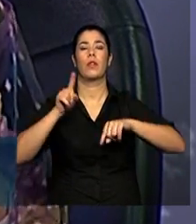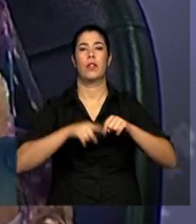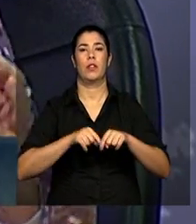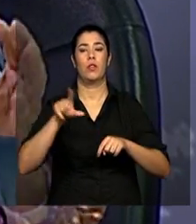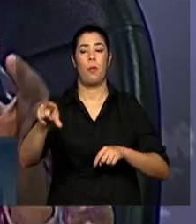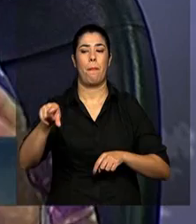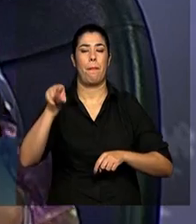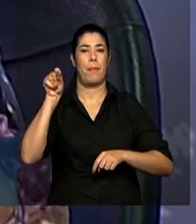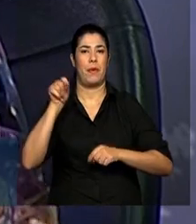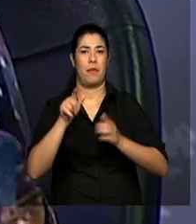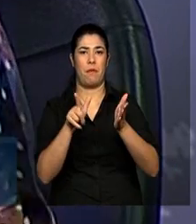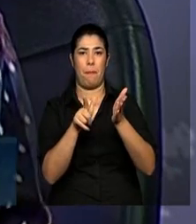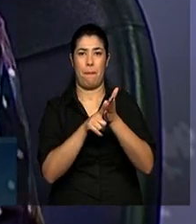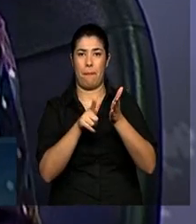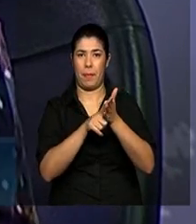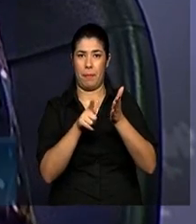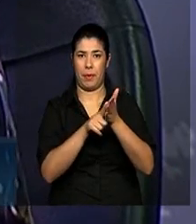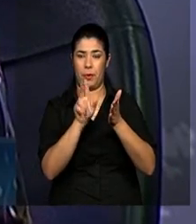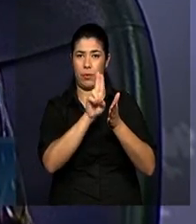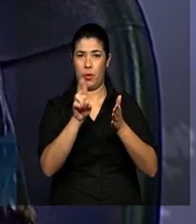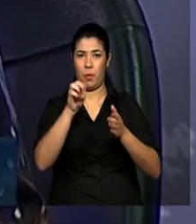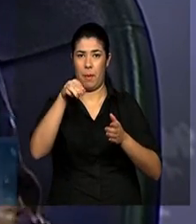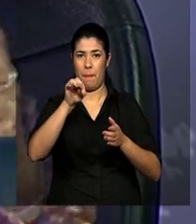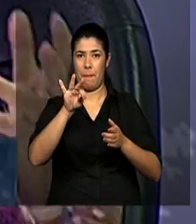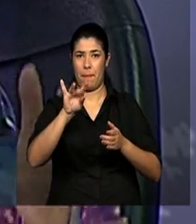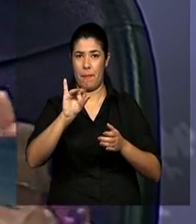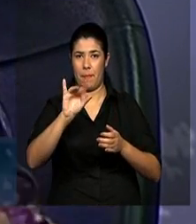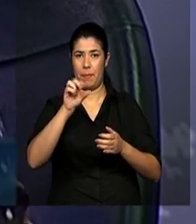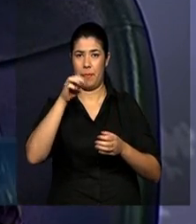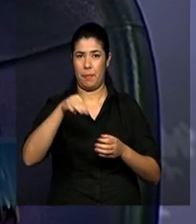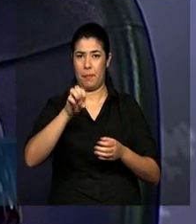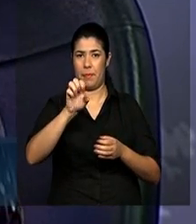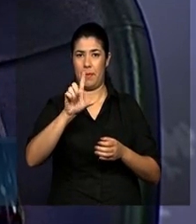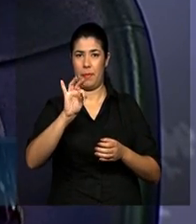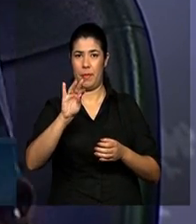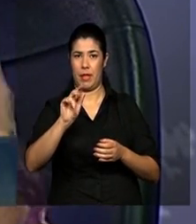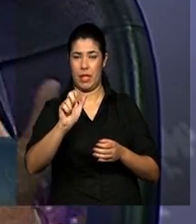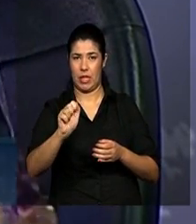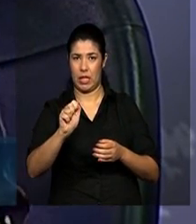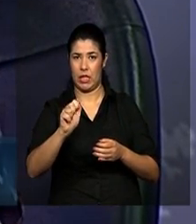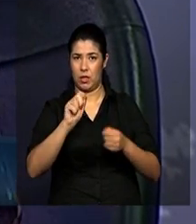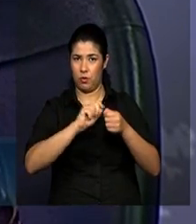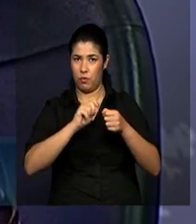E qual era o freezer melhor para ser guardado?